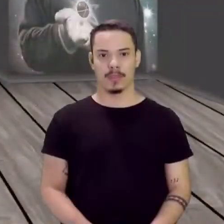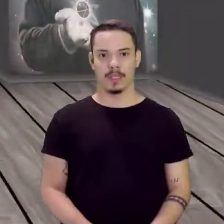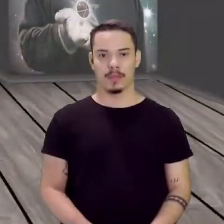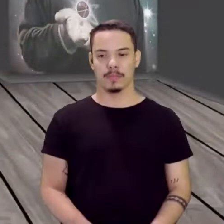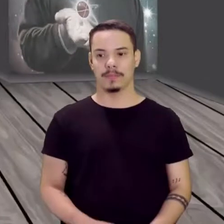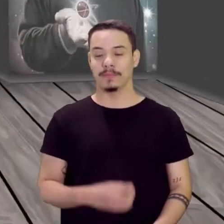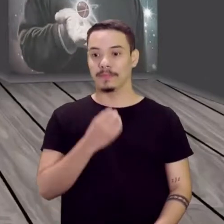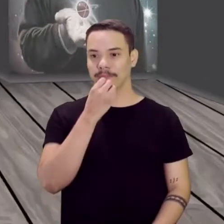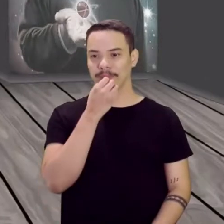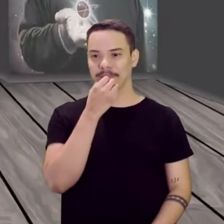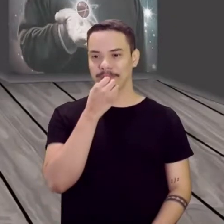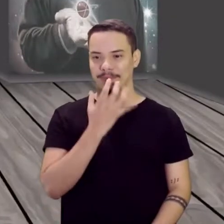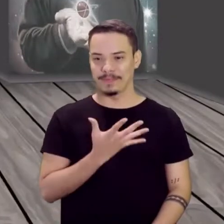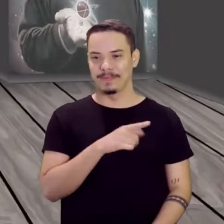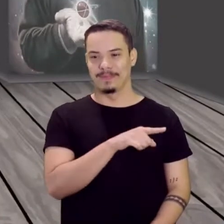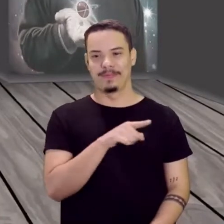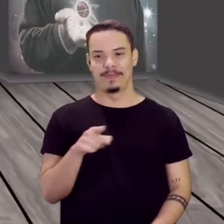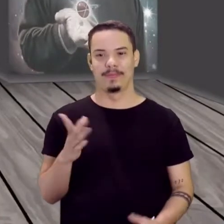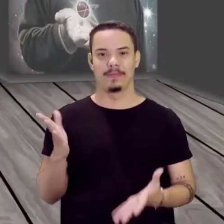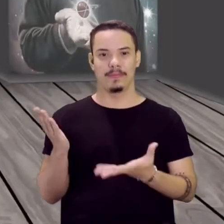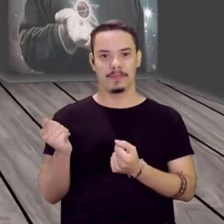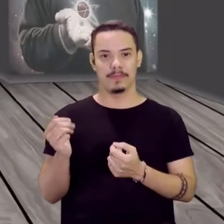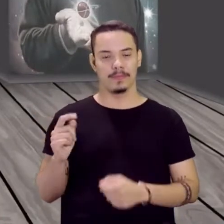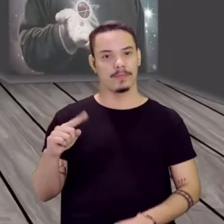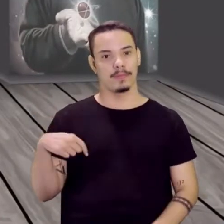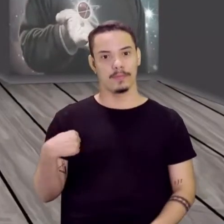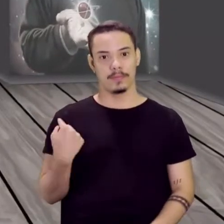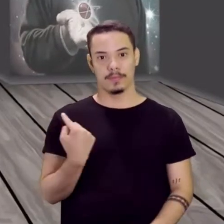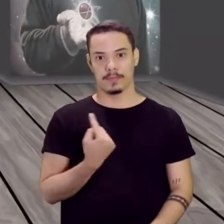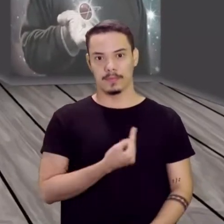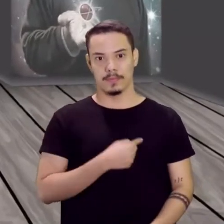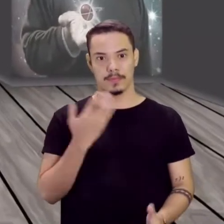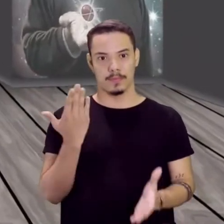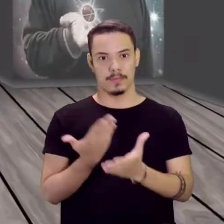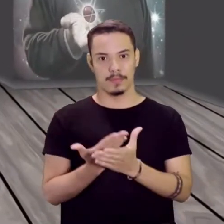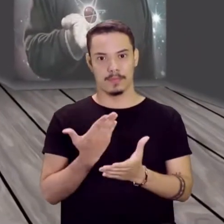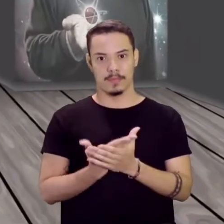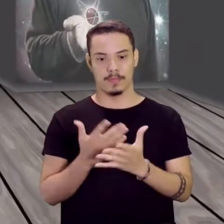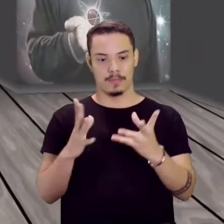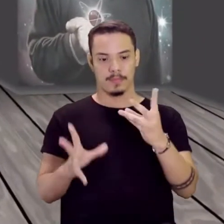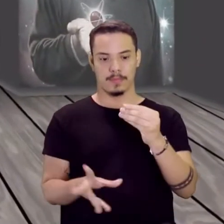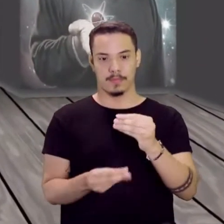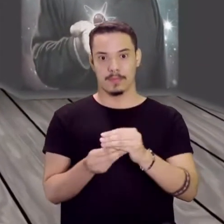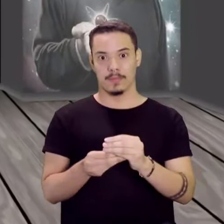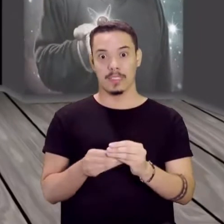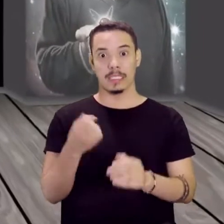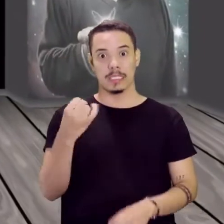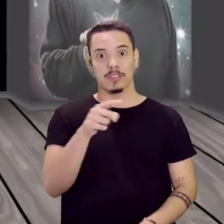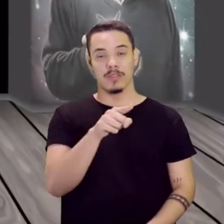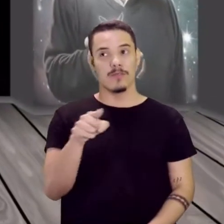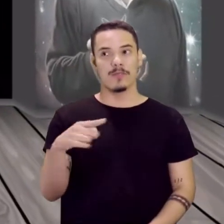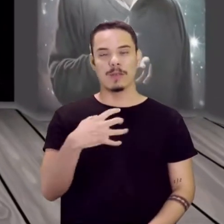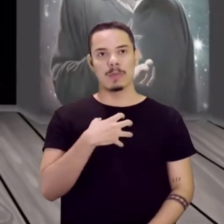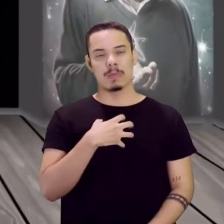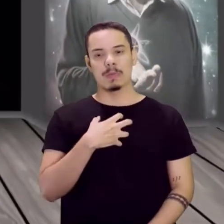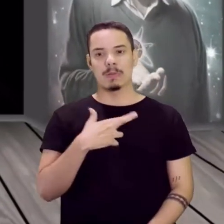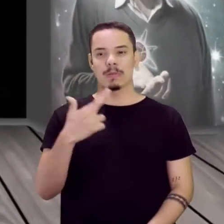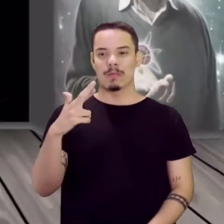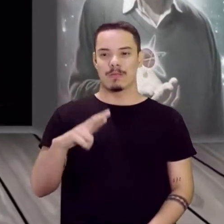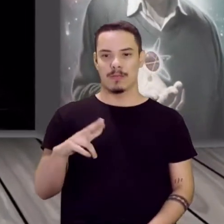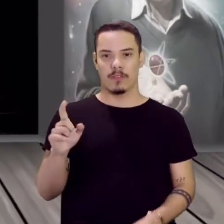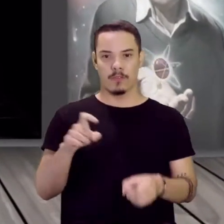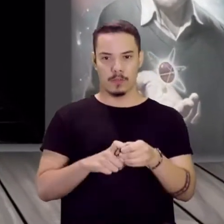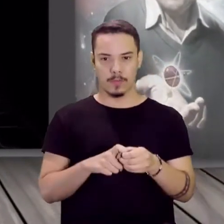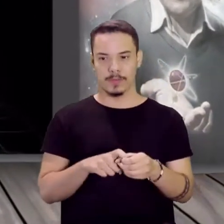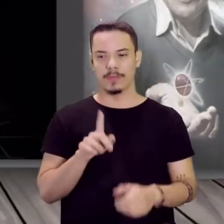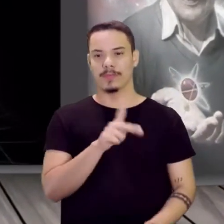Muito bem, jovens, estamos aí na nossa aula de recuperação com a grande professora Deise. E